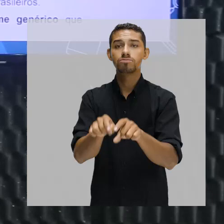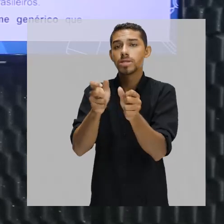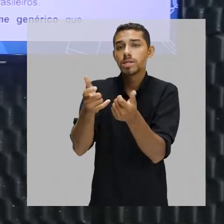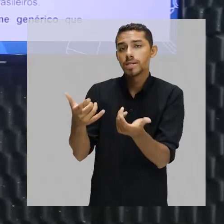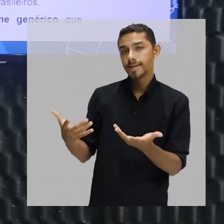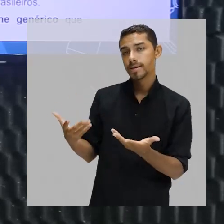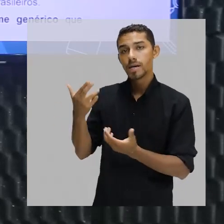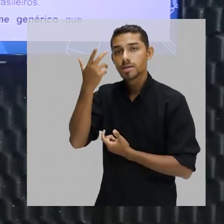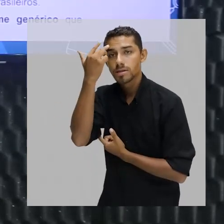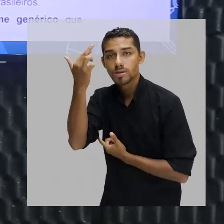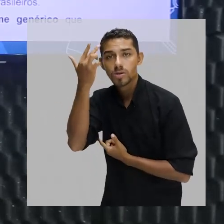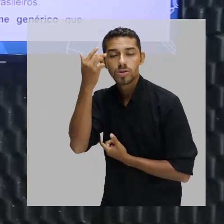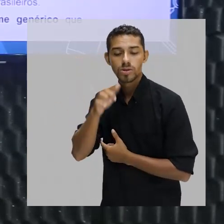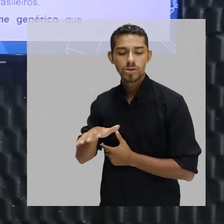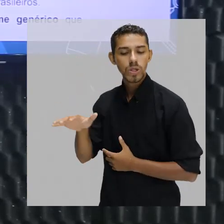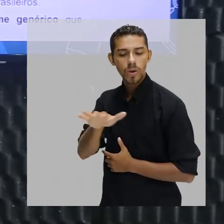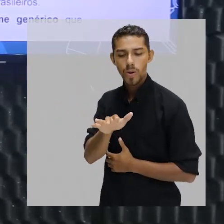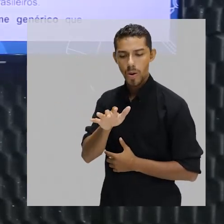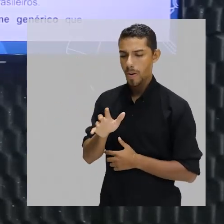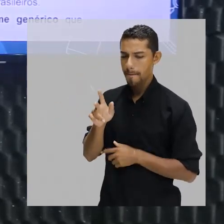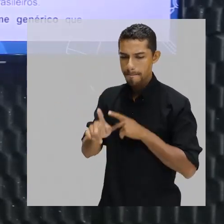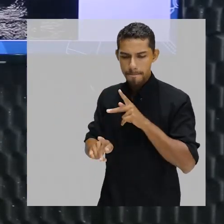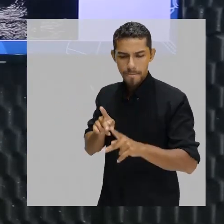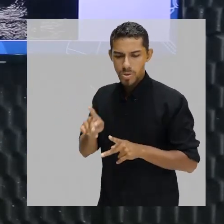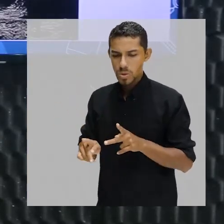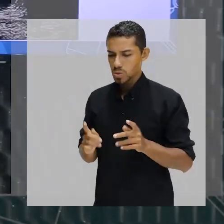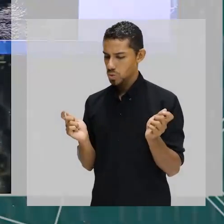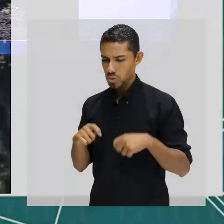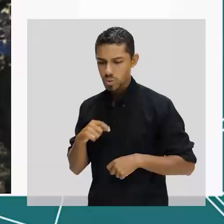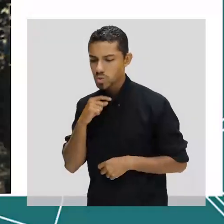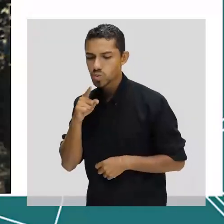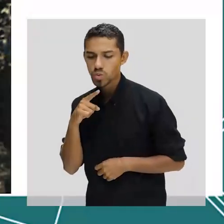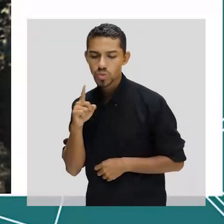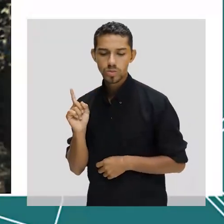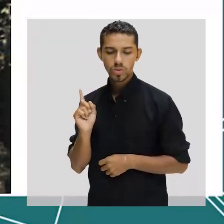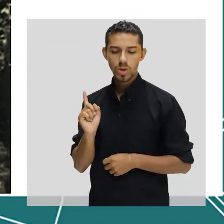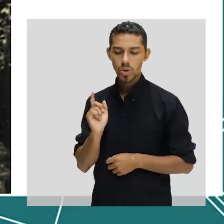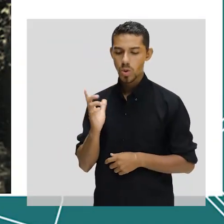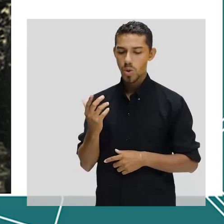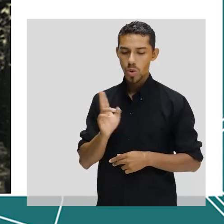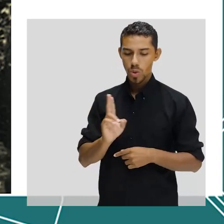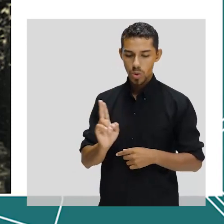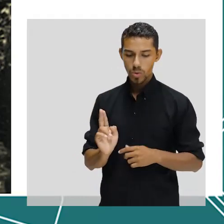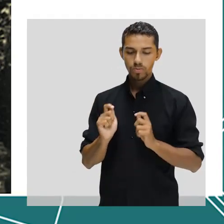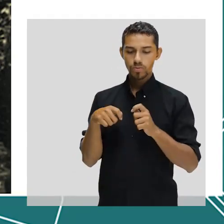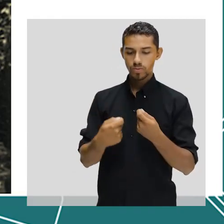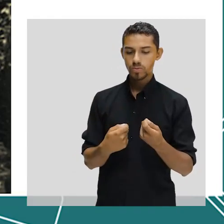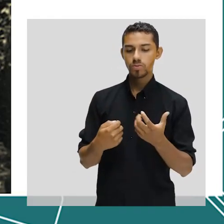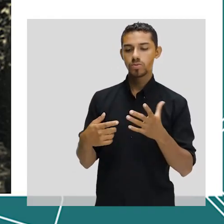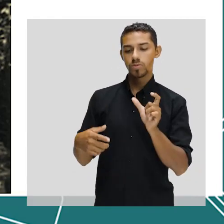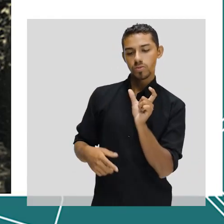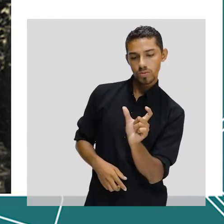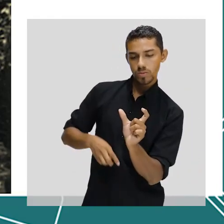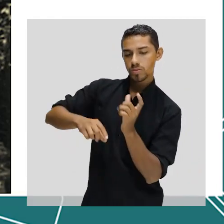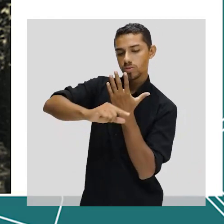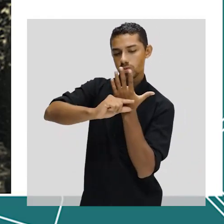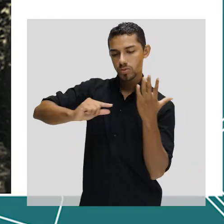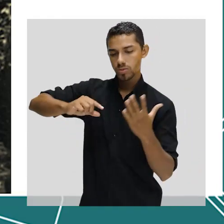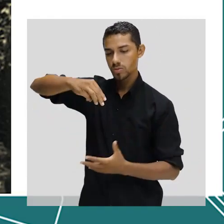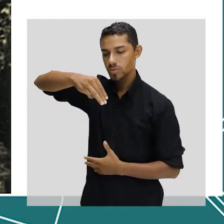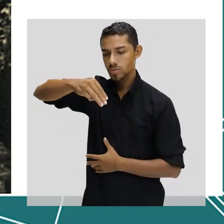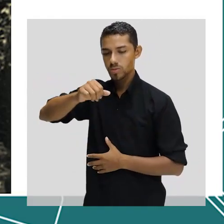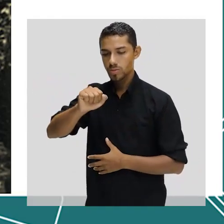processo. O povo não possui nome genérico e engloba todos os bailados. Né? Aqui é Mário de Andrade, né, que começou a rodar pelo